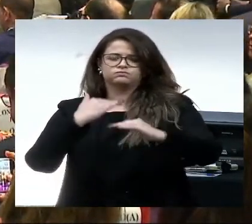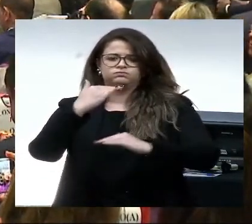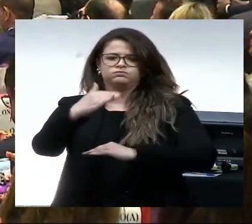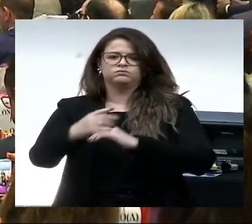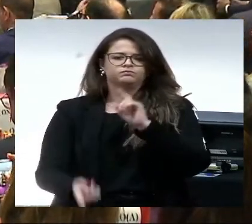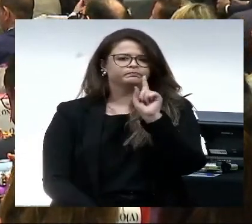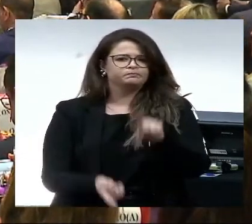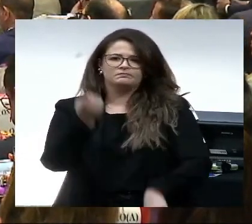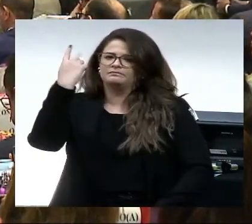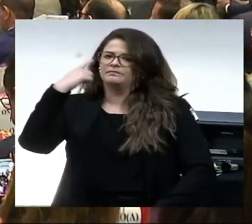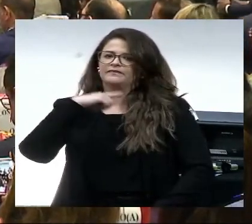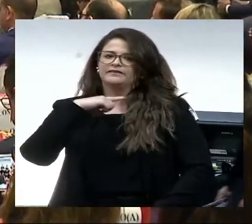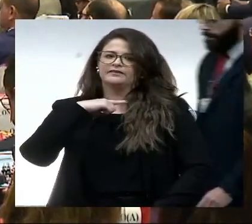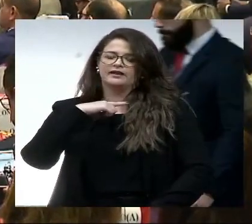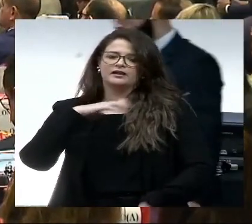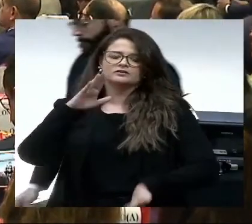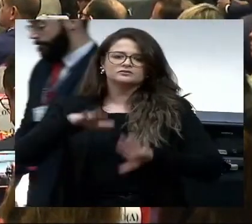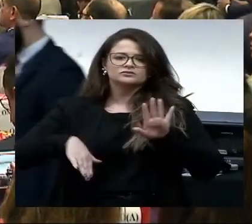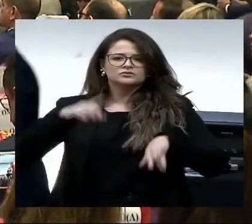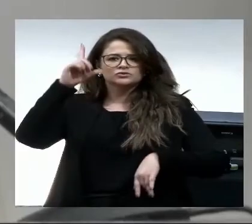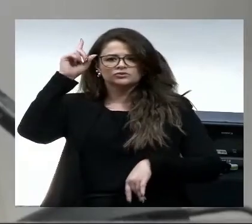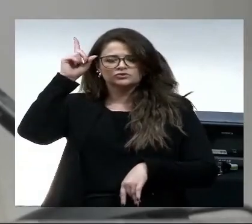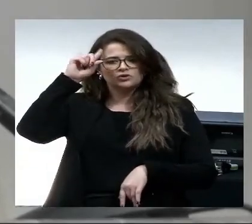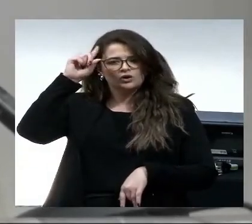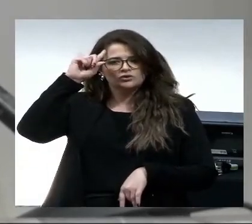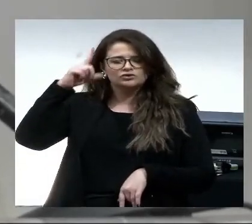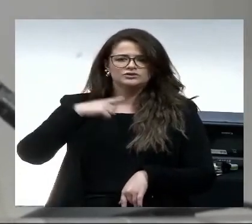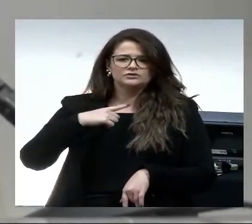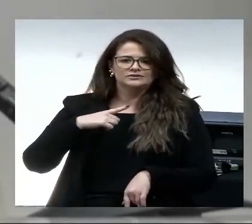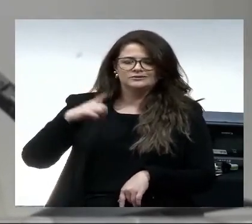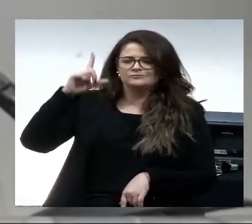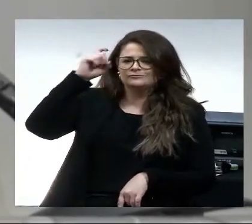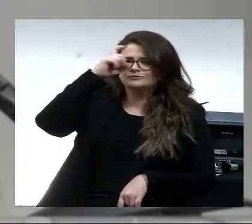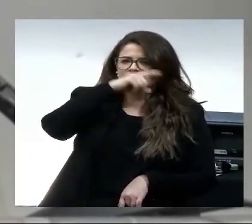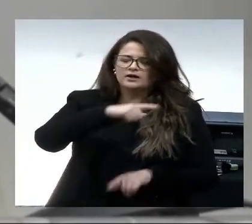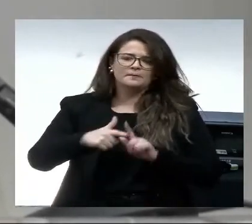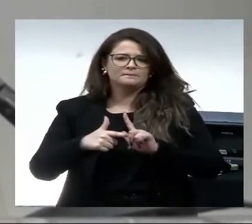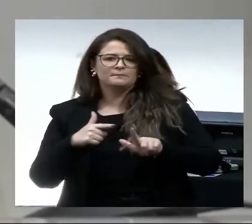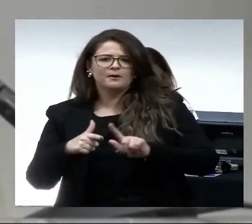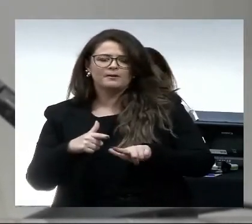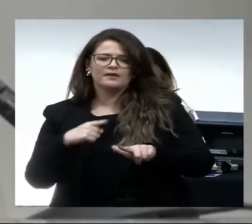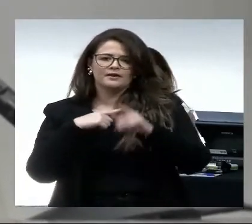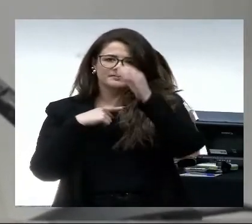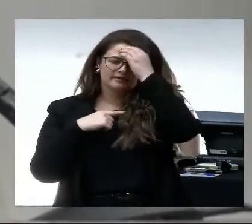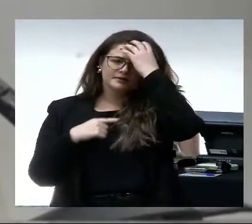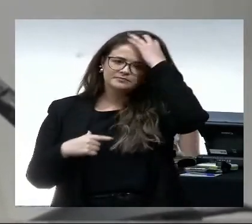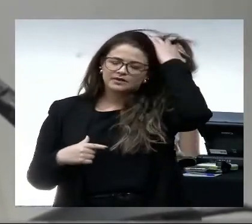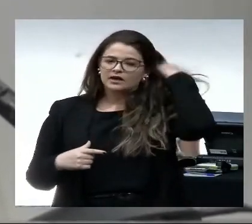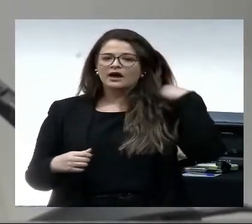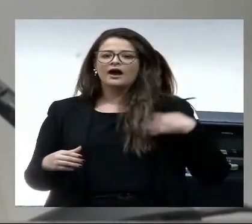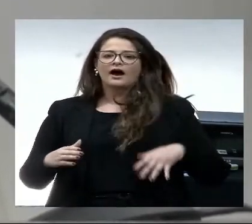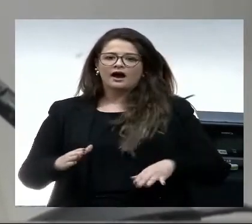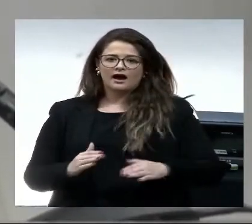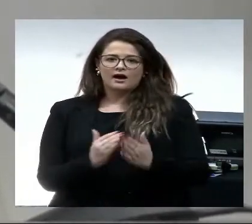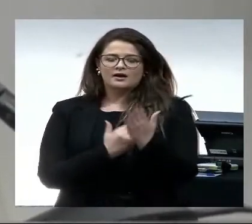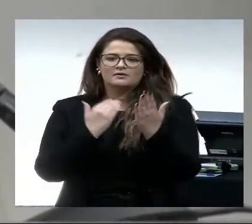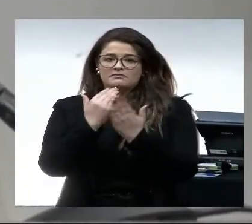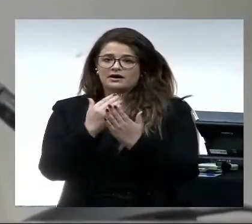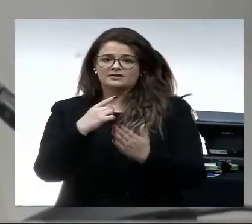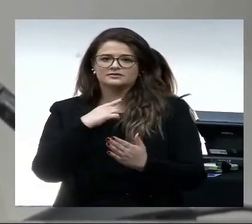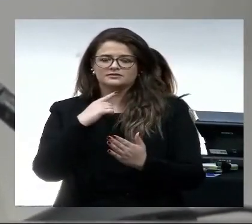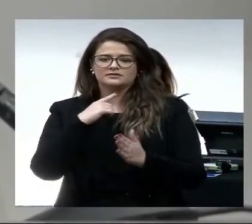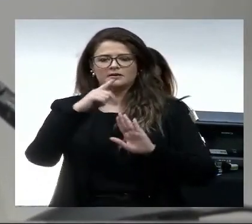desafios impostos pelas novidades doutrinárias e tecnológicas. A OAB ampliará, inclusive, os programas específicos para